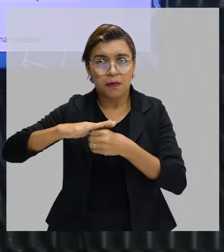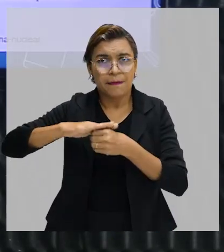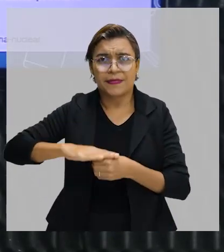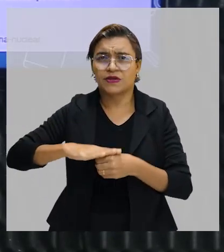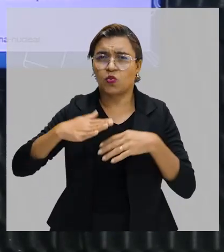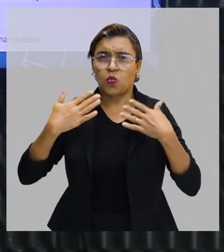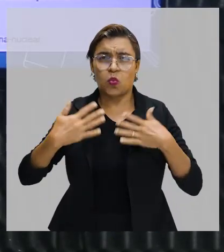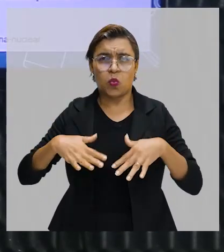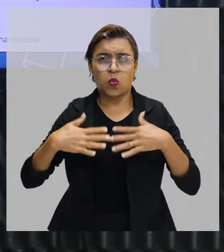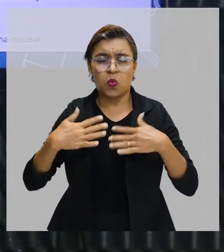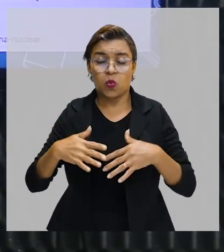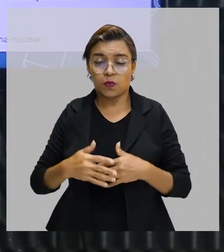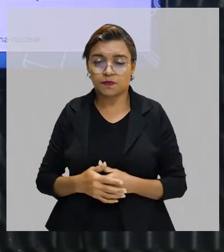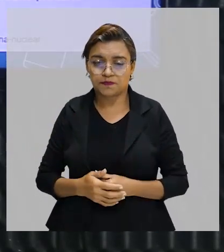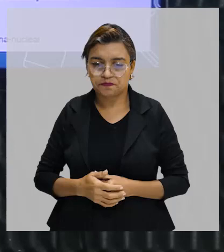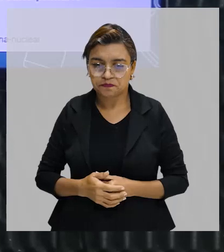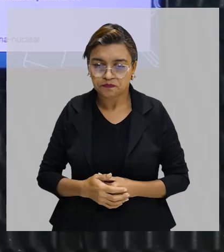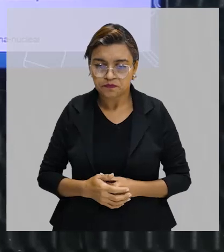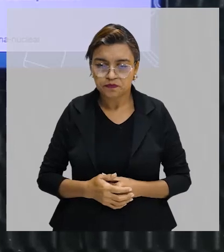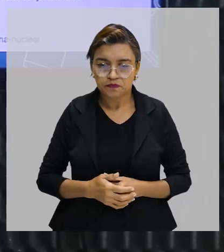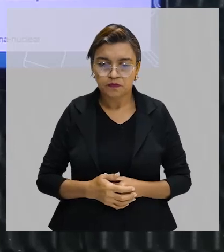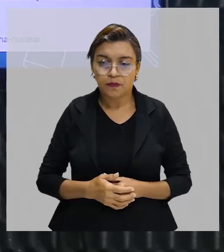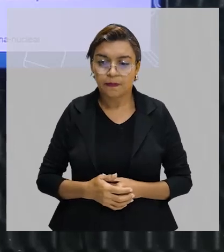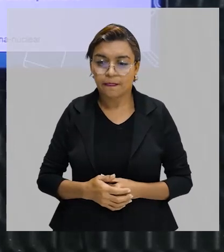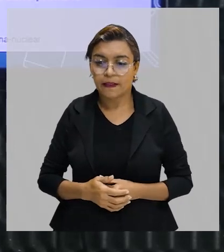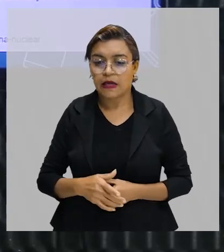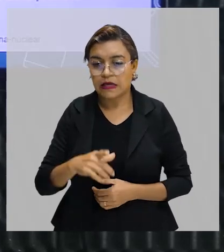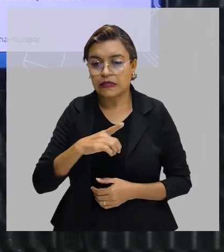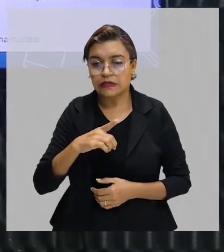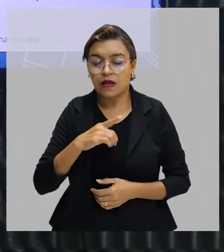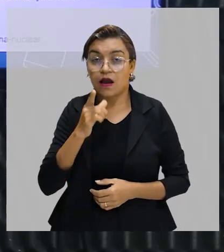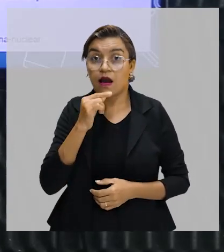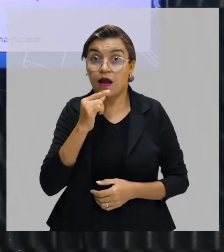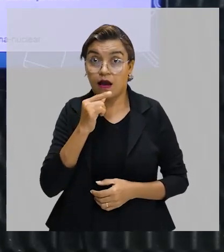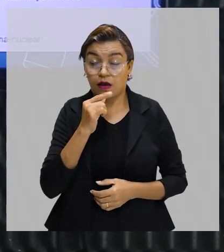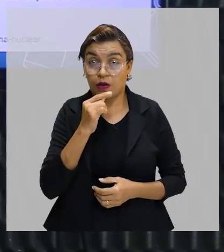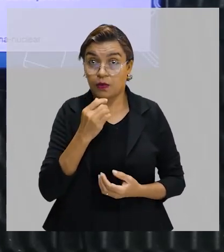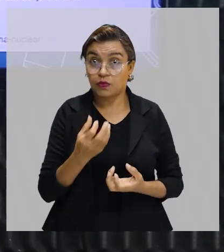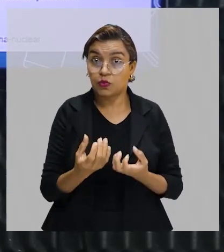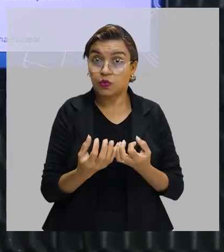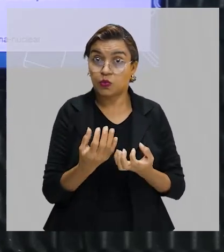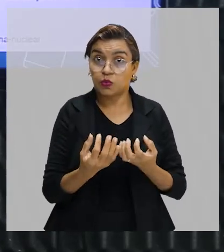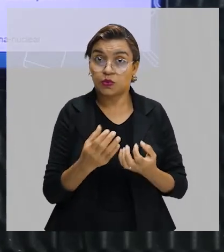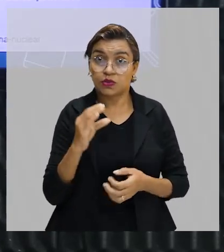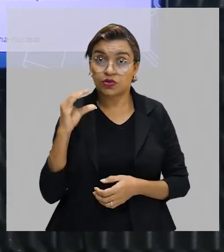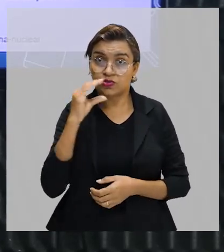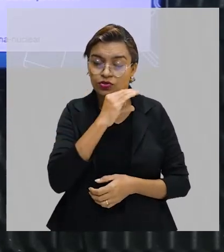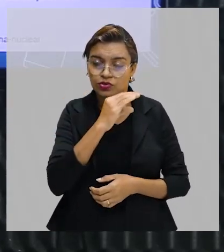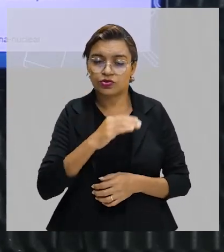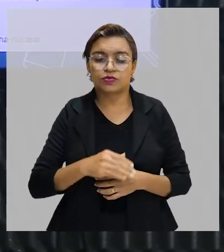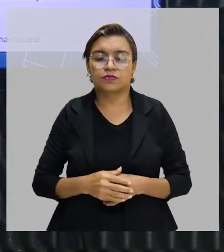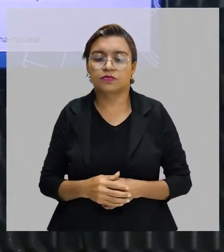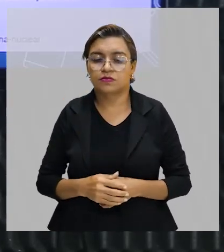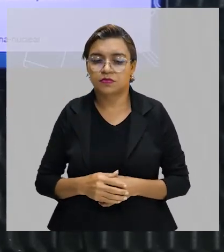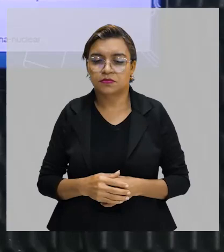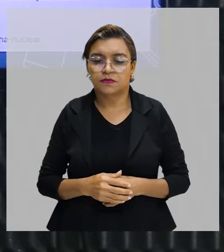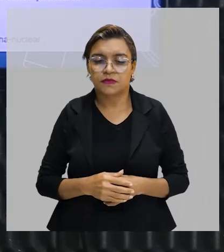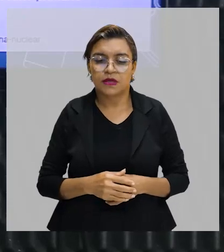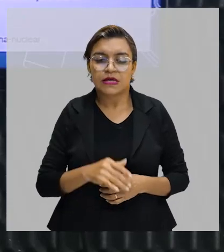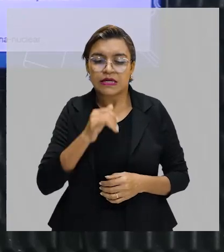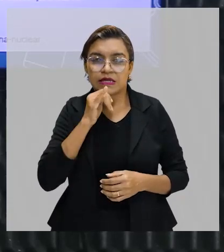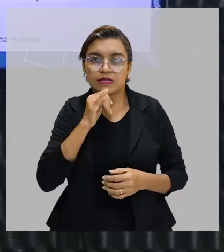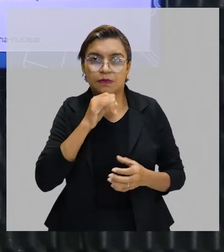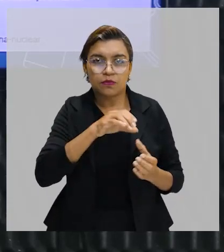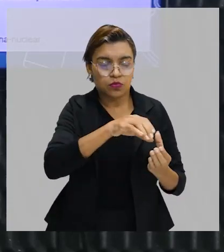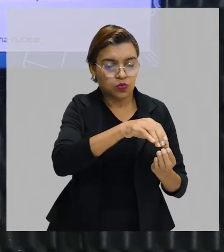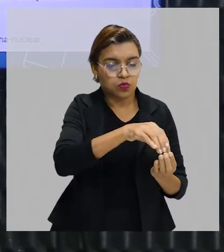Essa água quente irá seguir por tubos, ok? Até o vaporizador. Então ela